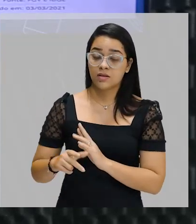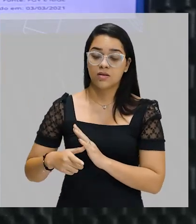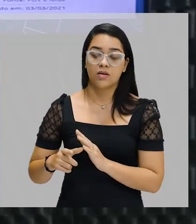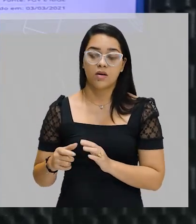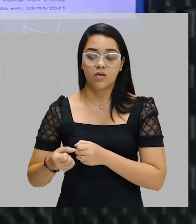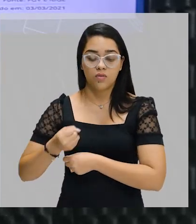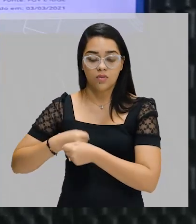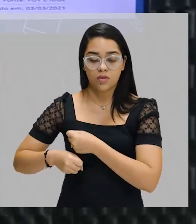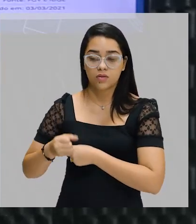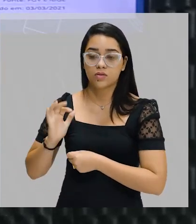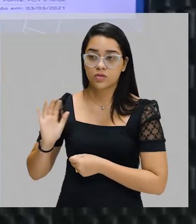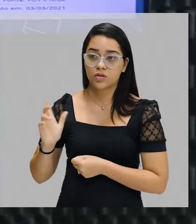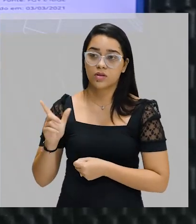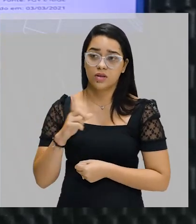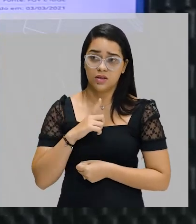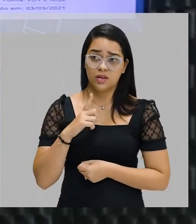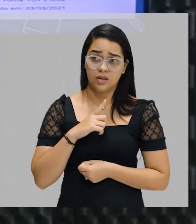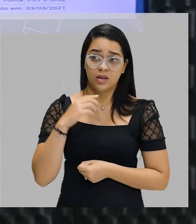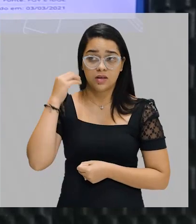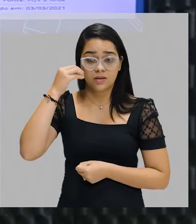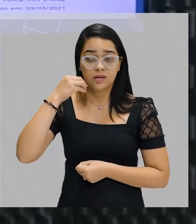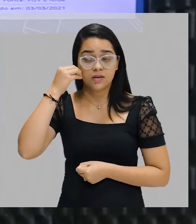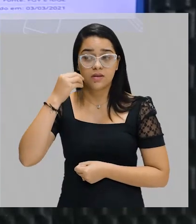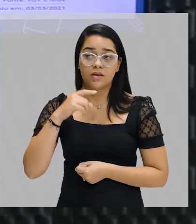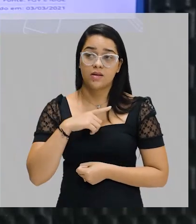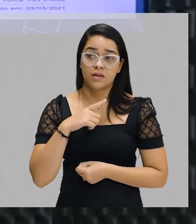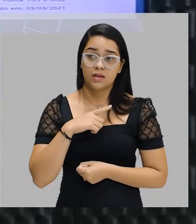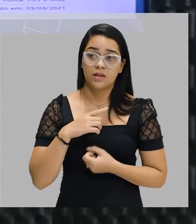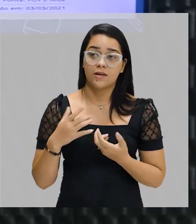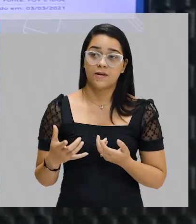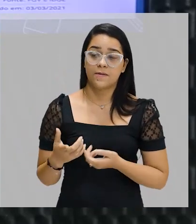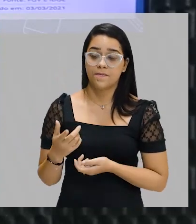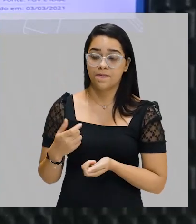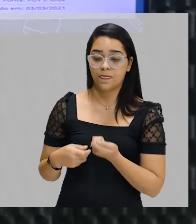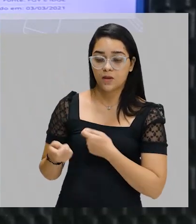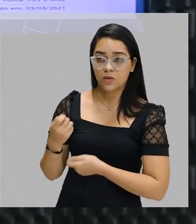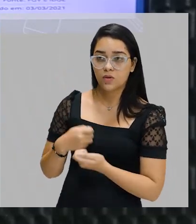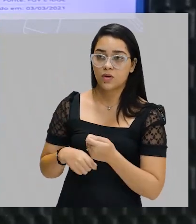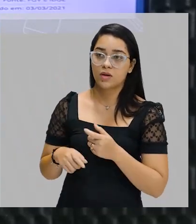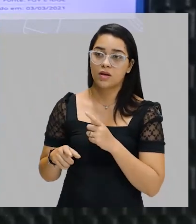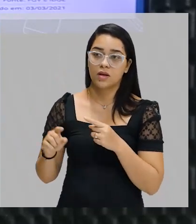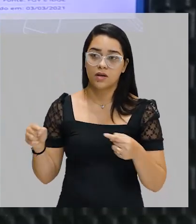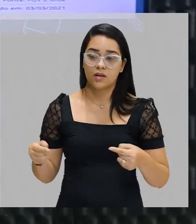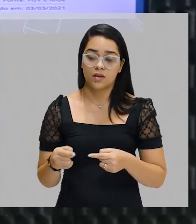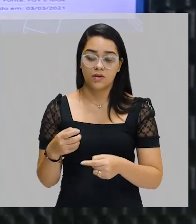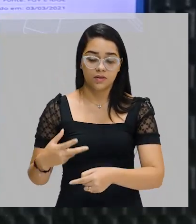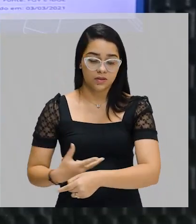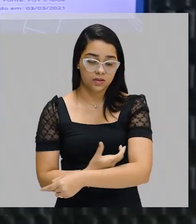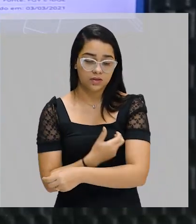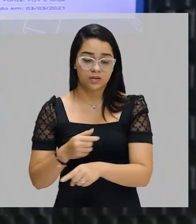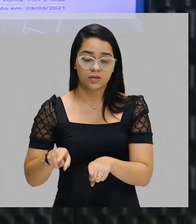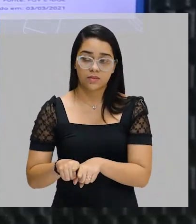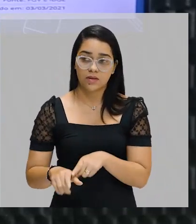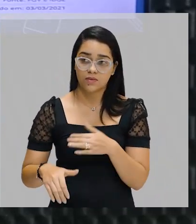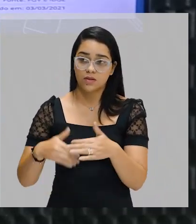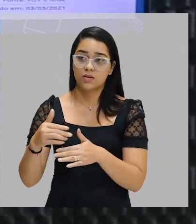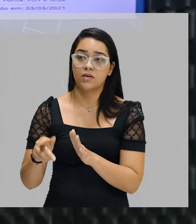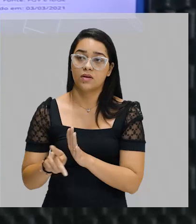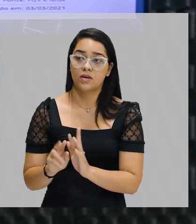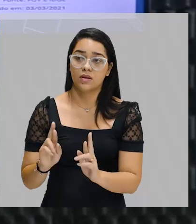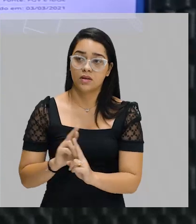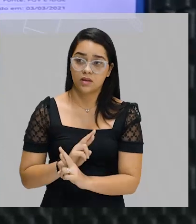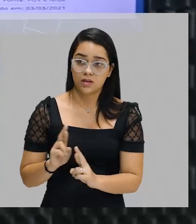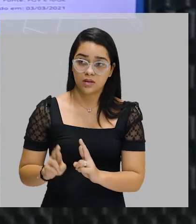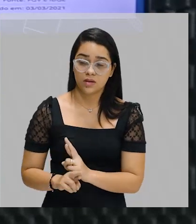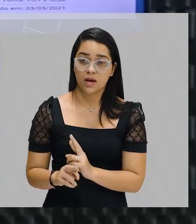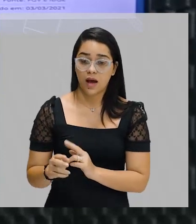Então já estamos aí provando uma recuperação econômica devido à vacinação e à evolução aí em relação ao